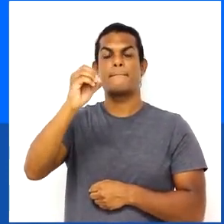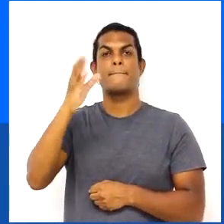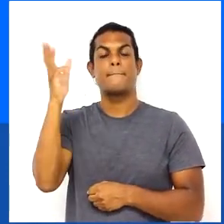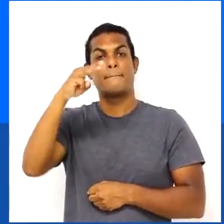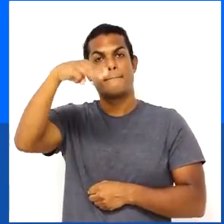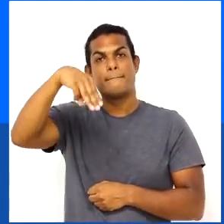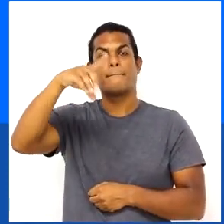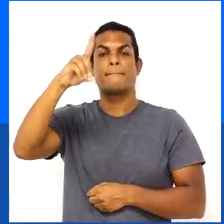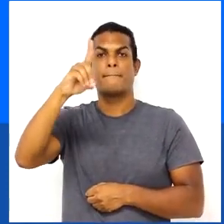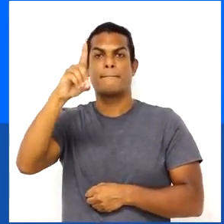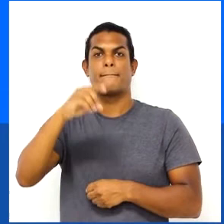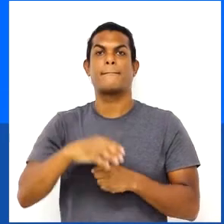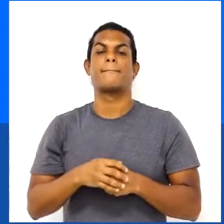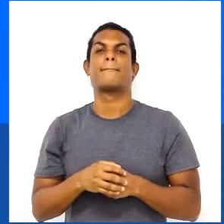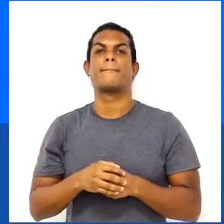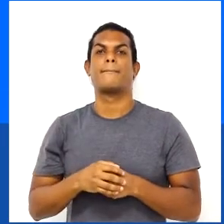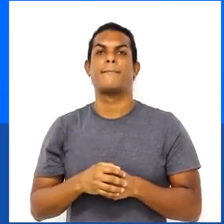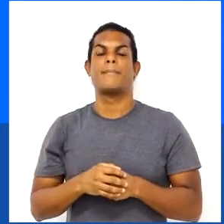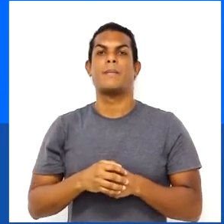mediana, LMD,